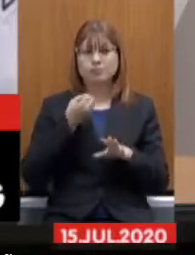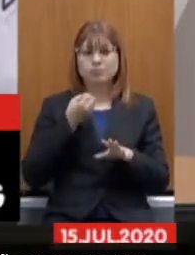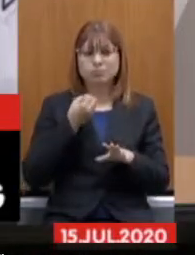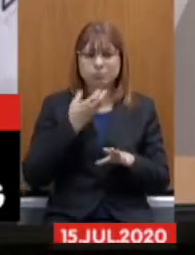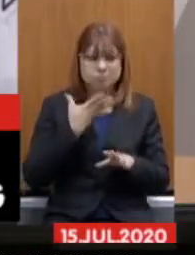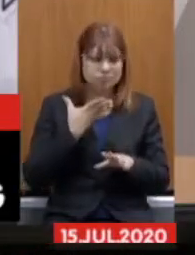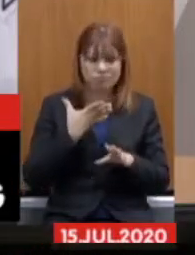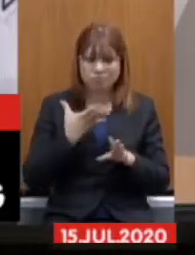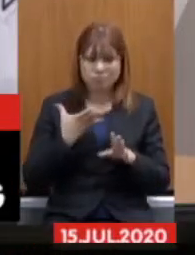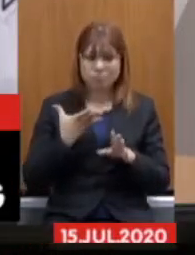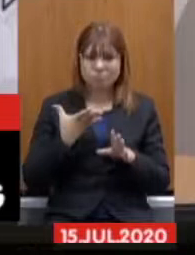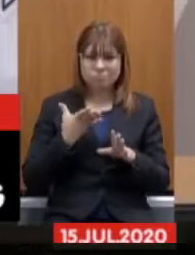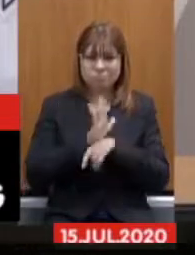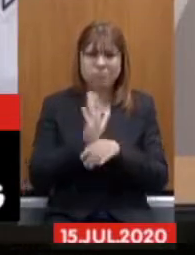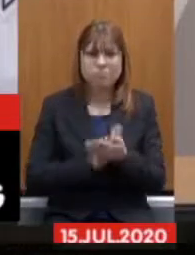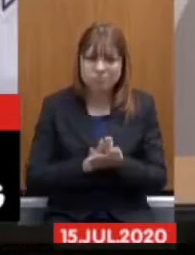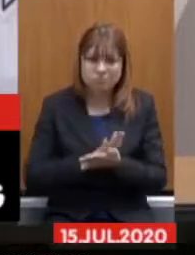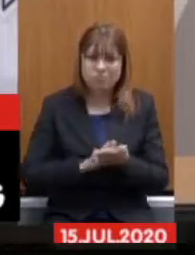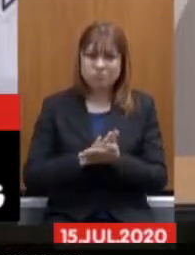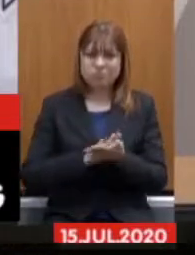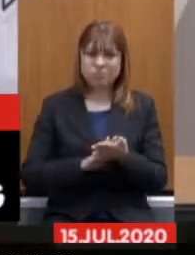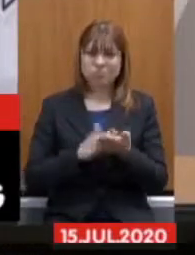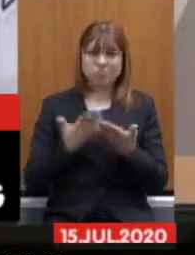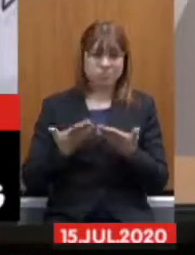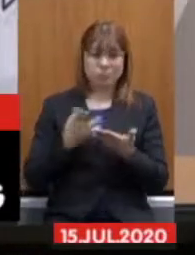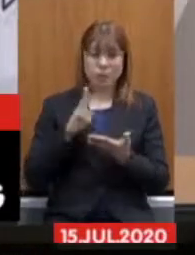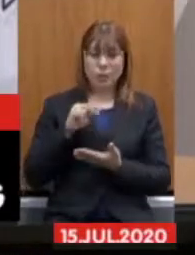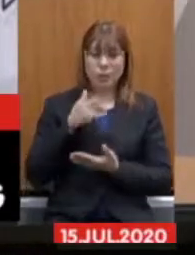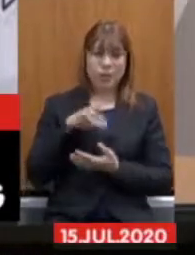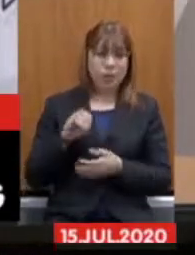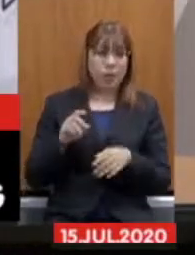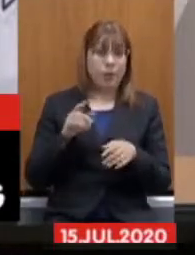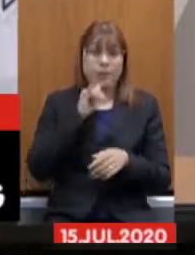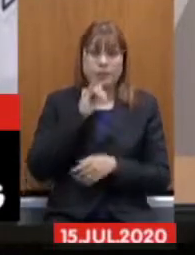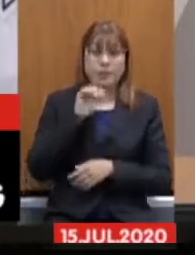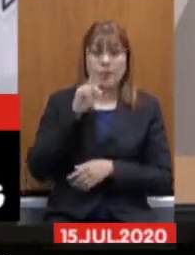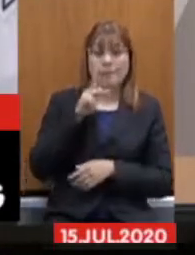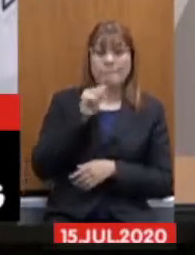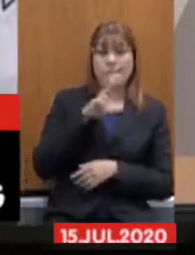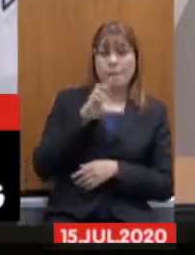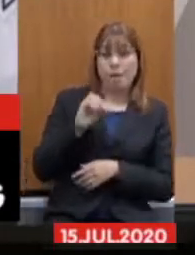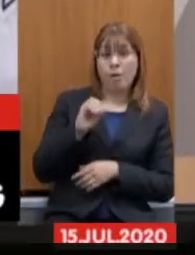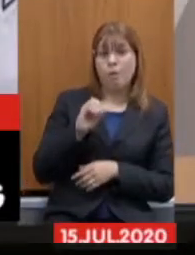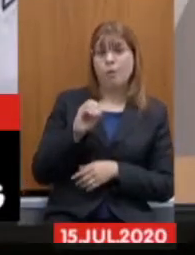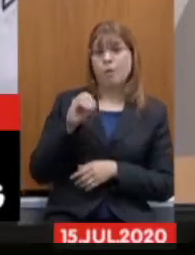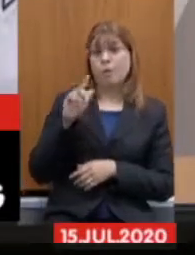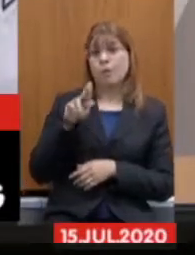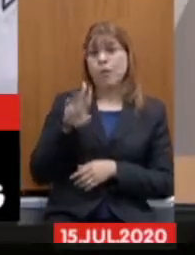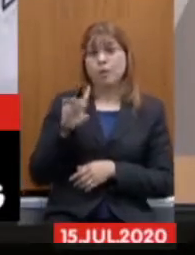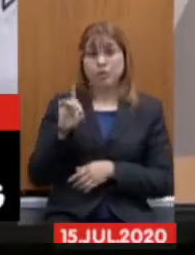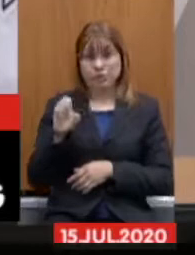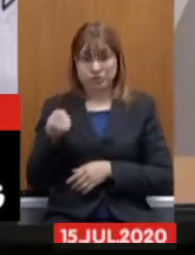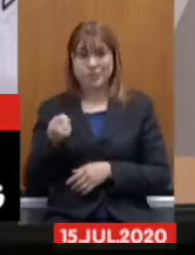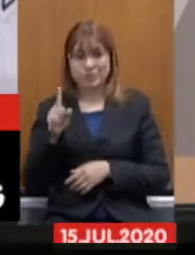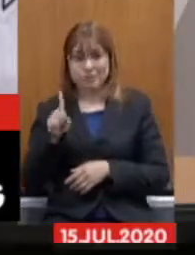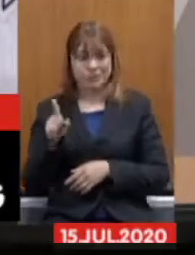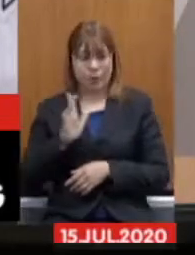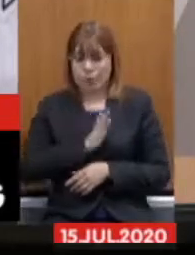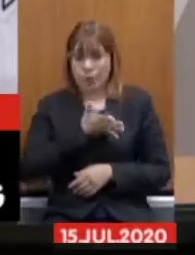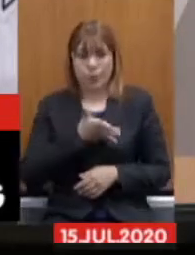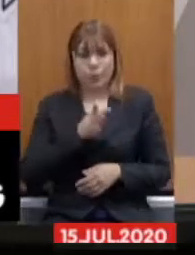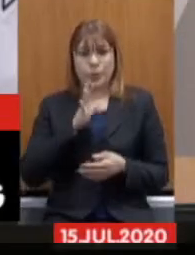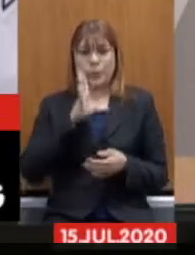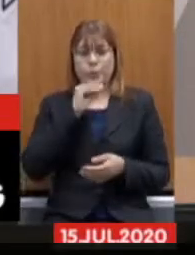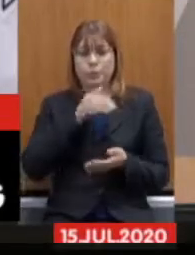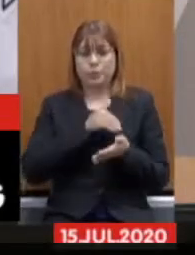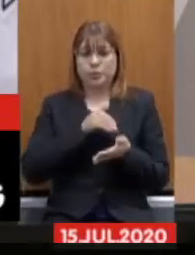especial isso nem a união nem o paulo guedes paulo guedes quer falar o resto odeia servidor não propôs um negócio desse como que uma